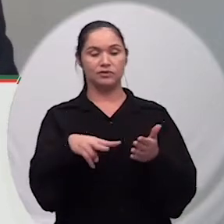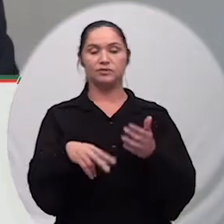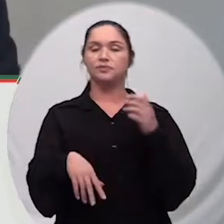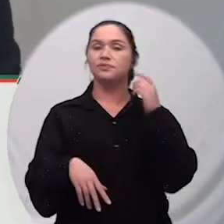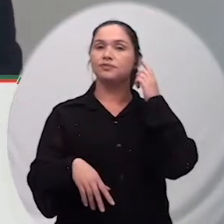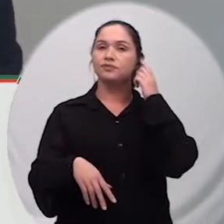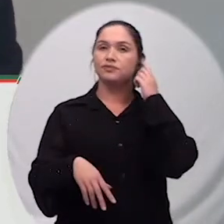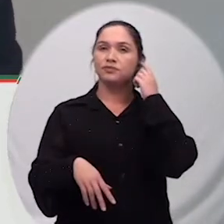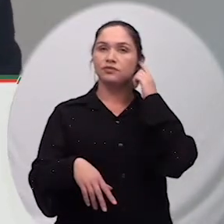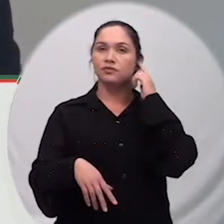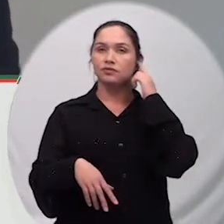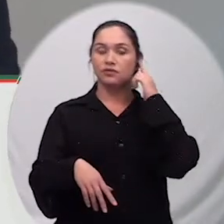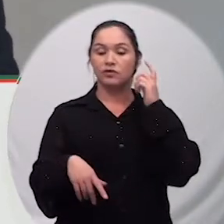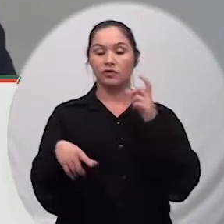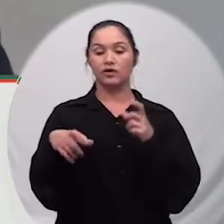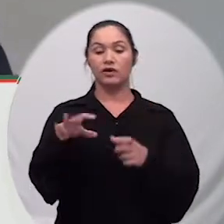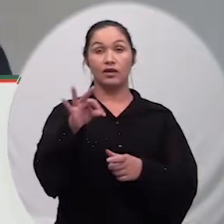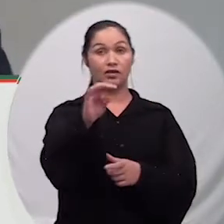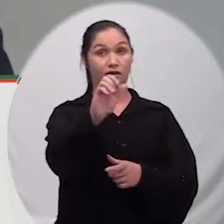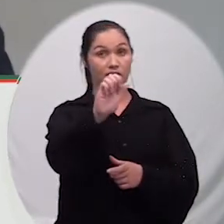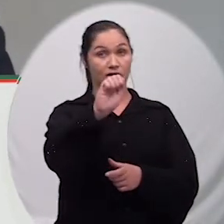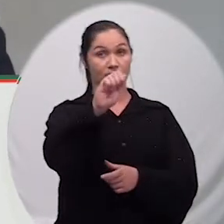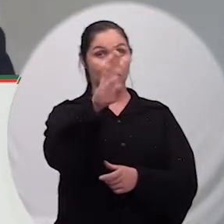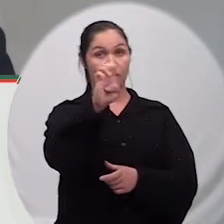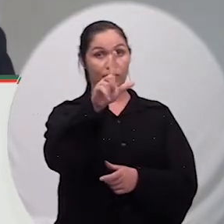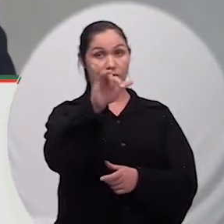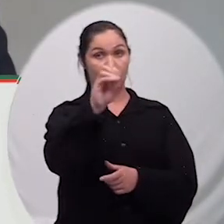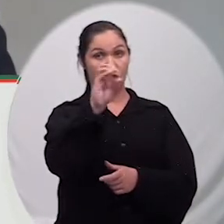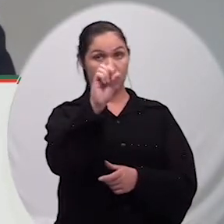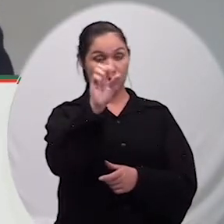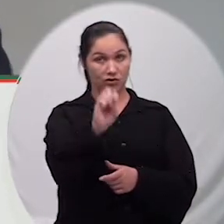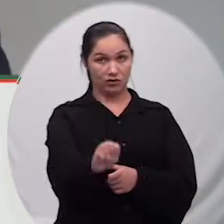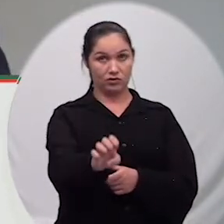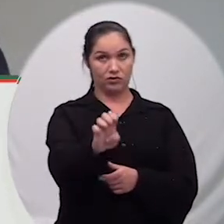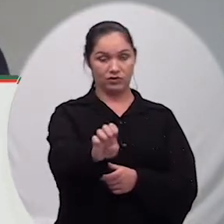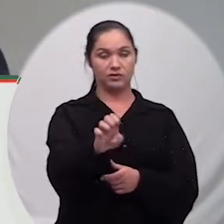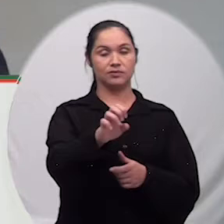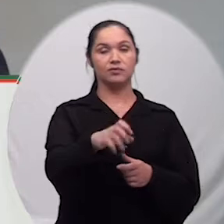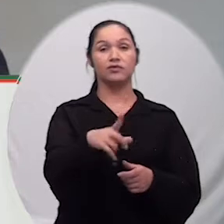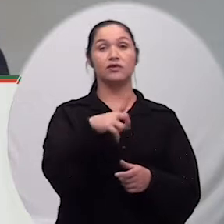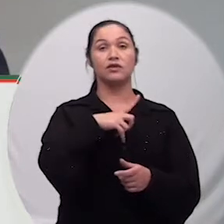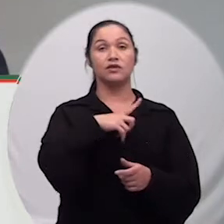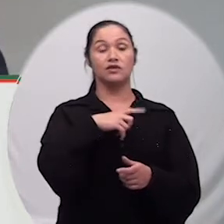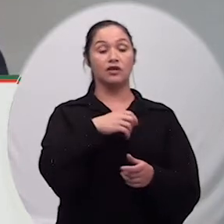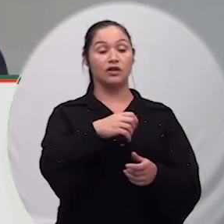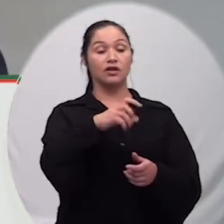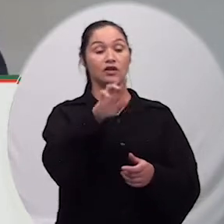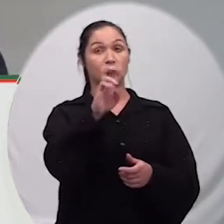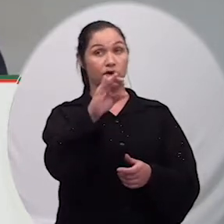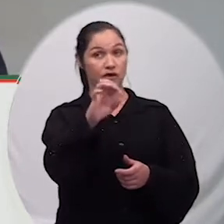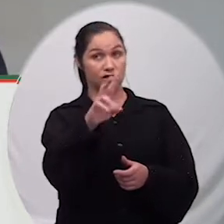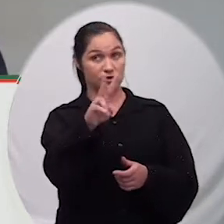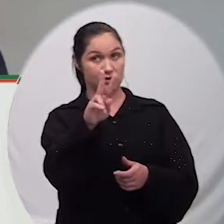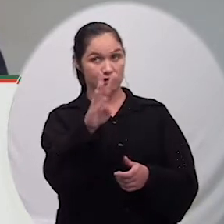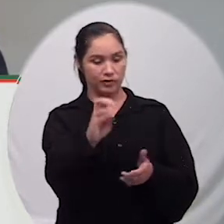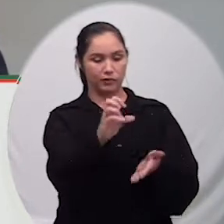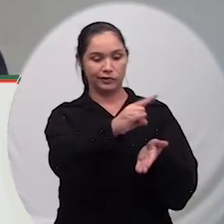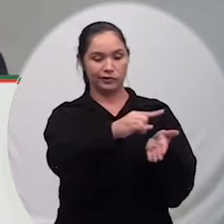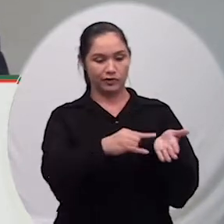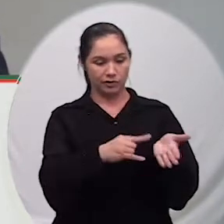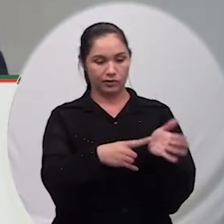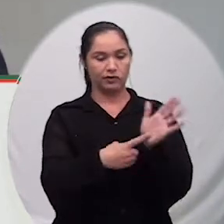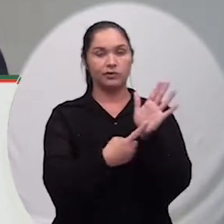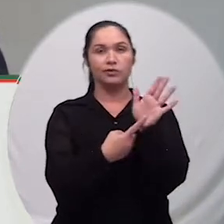artigo. Os tabeliões, escrivões e registradores devem destacar no recibo de antecipação